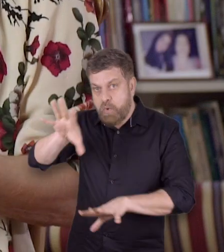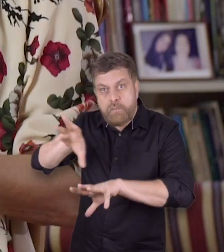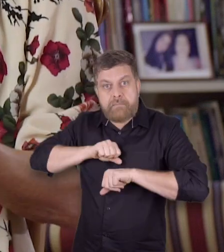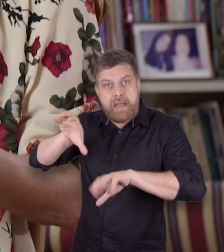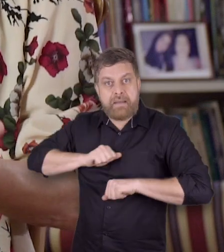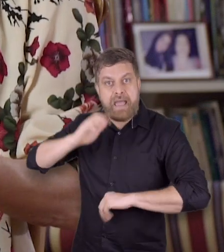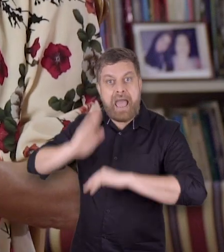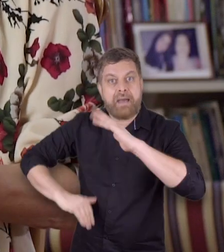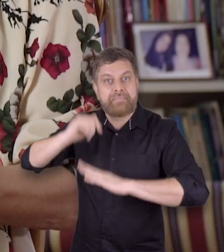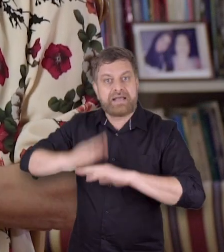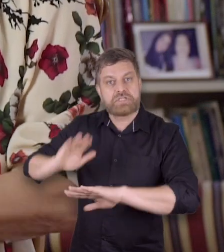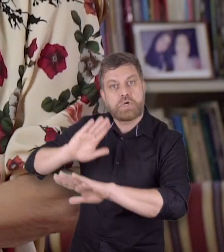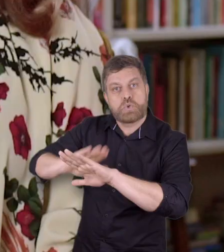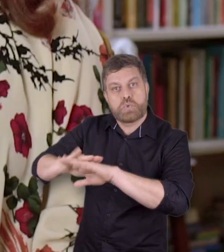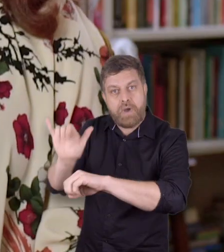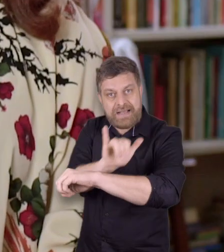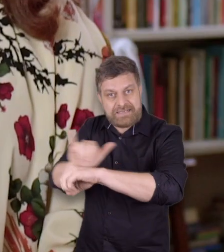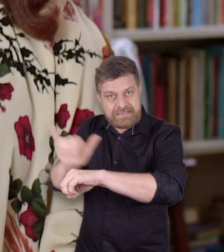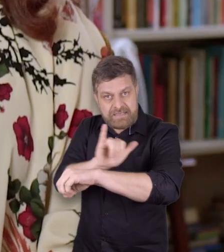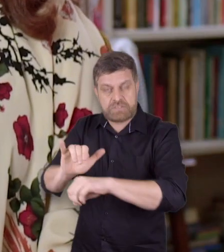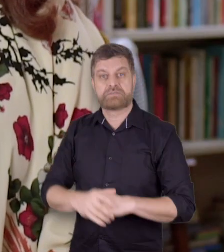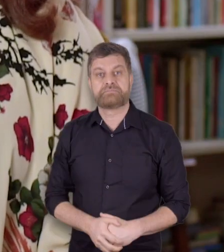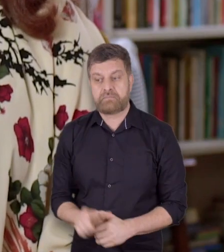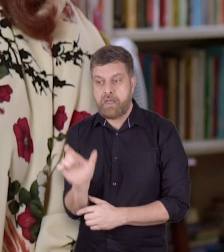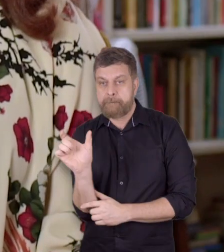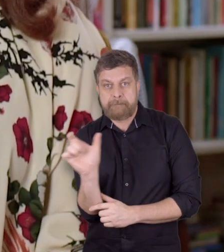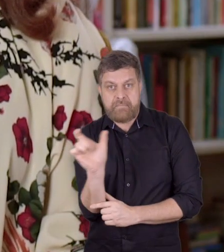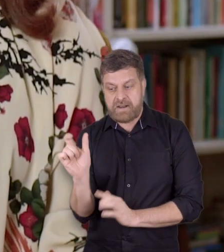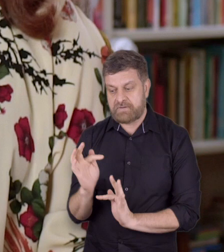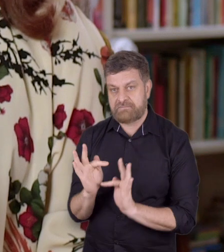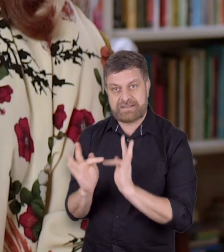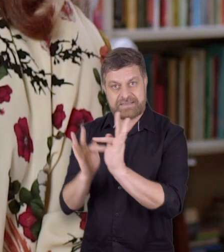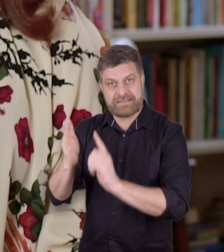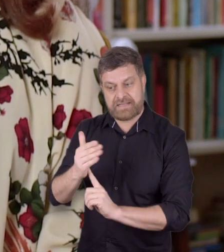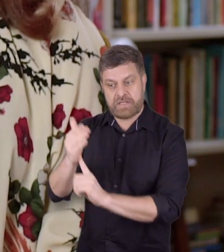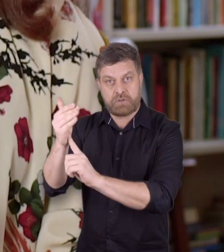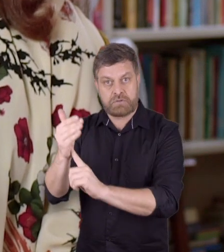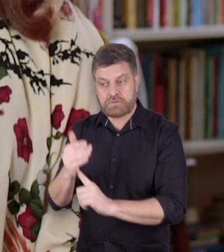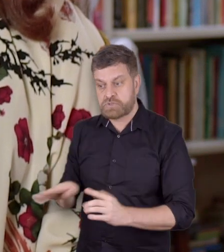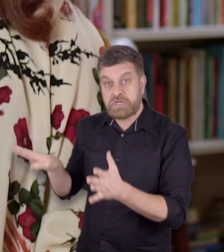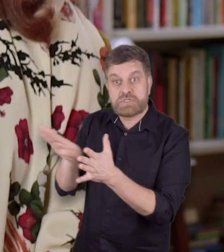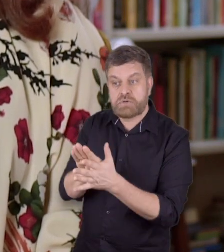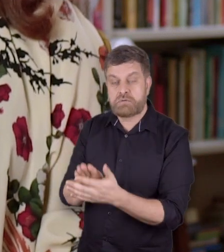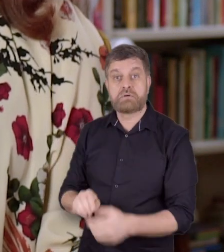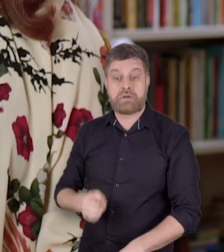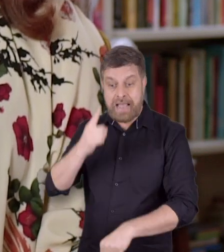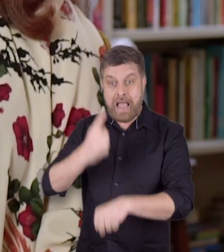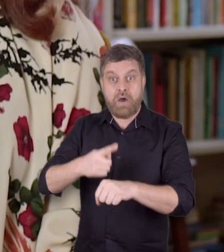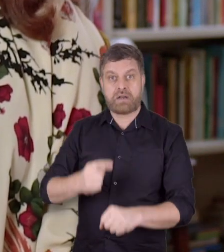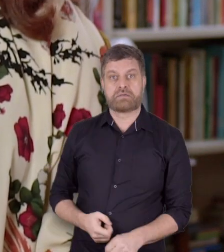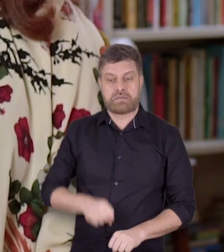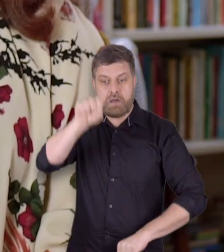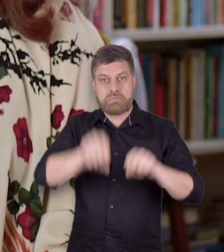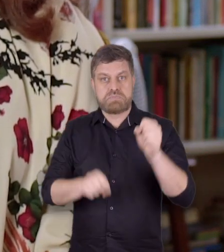técnicas, o modo de fazer. A palavra tecnologia, ela entrou em voga, não é por acaso, a